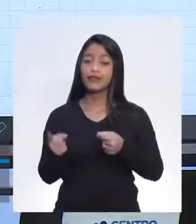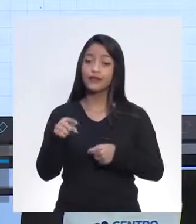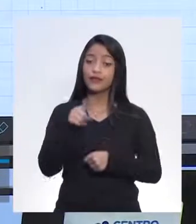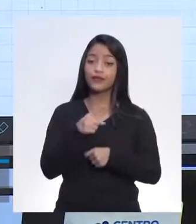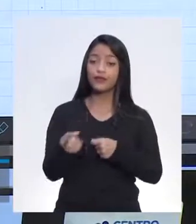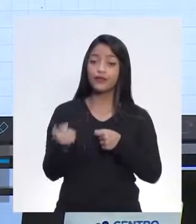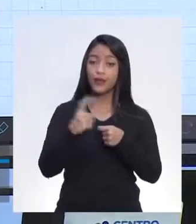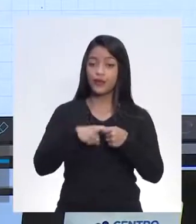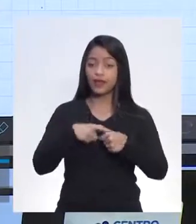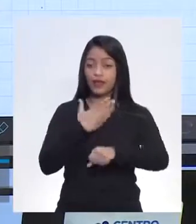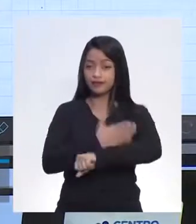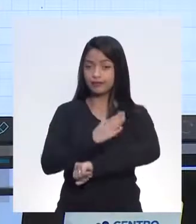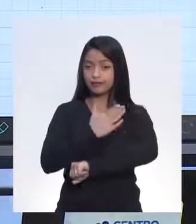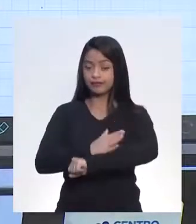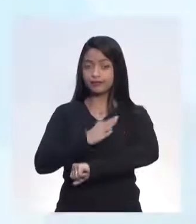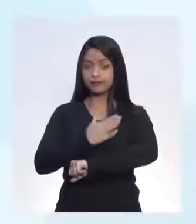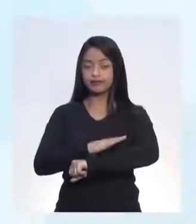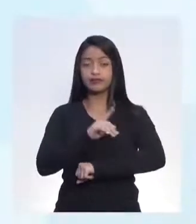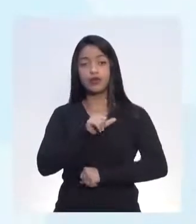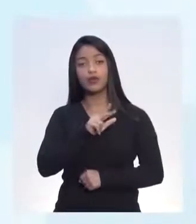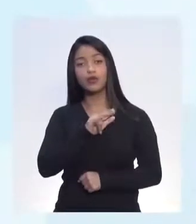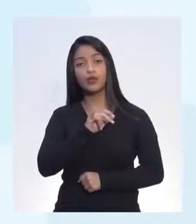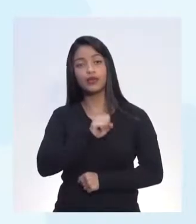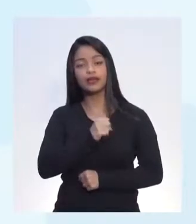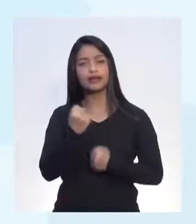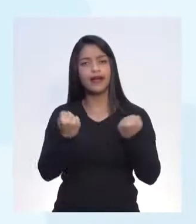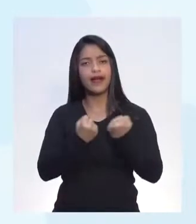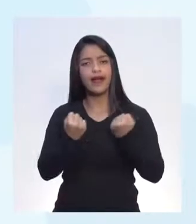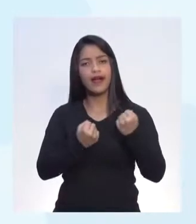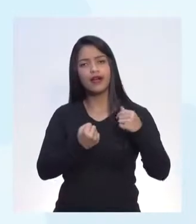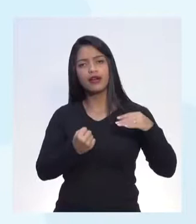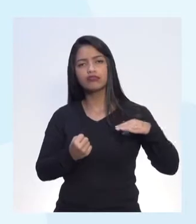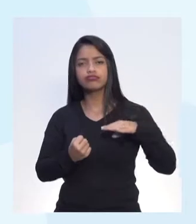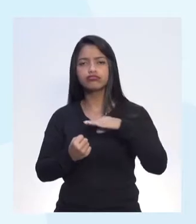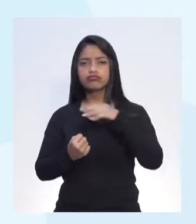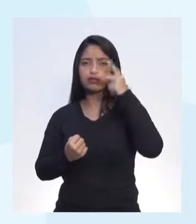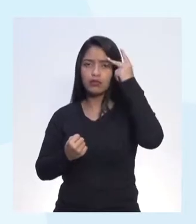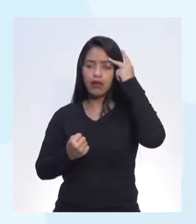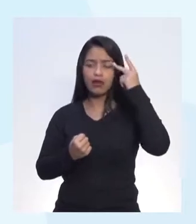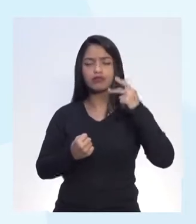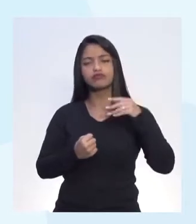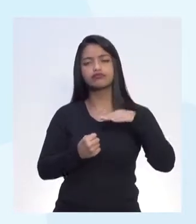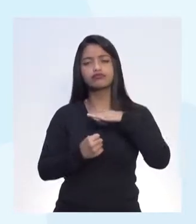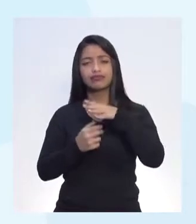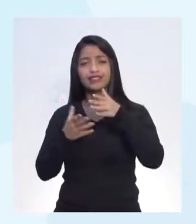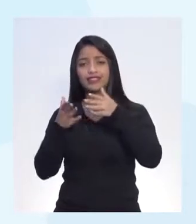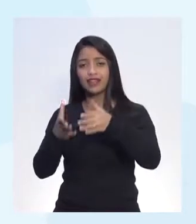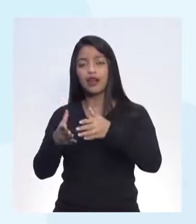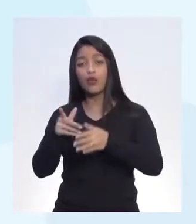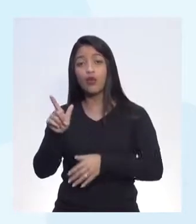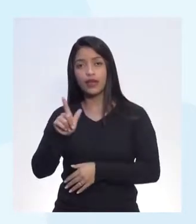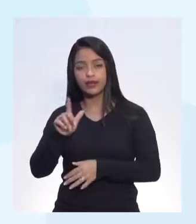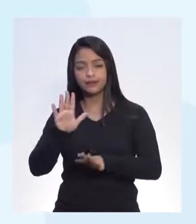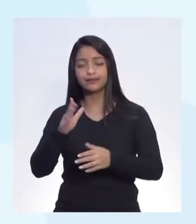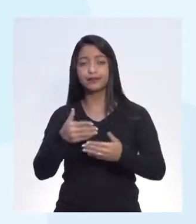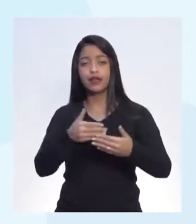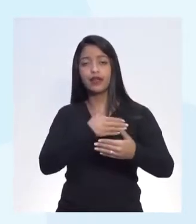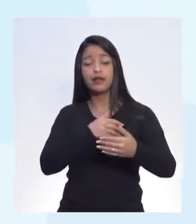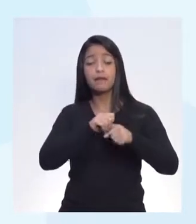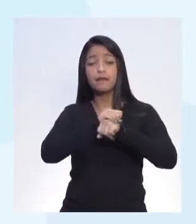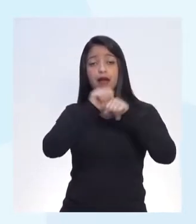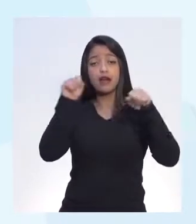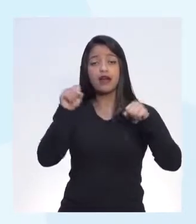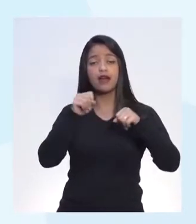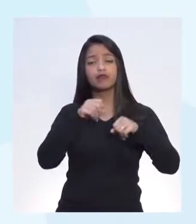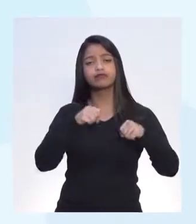tá? O Luiz realizou uma viagem de automóvel partindo de São Paulo para Goiânia. Pela manhã percorreu 1/5 e à tarde mais 1/3. Então, a gente